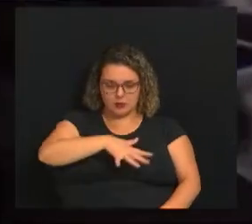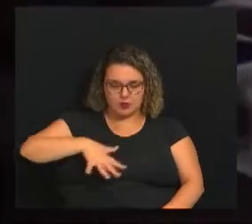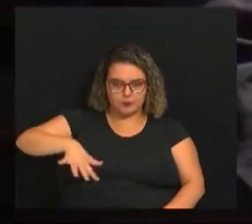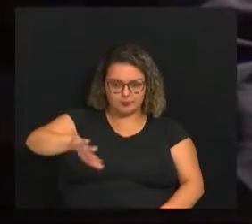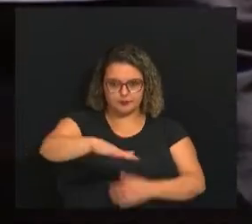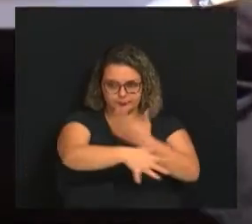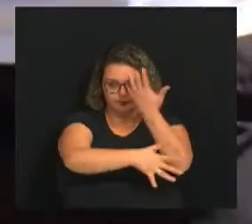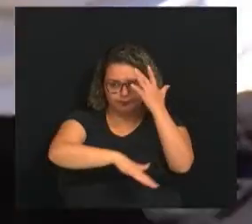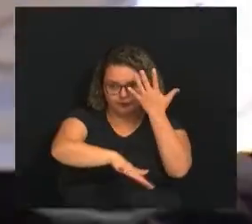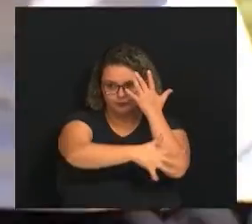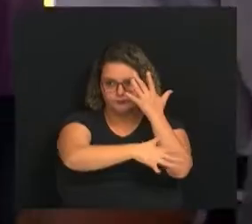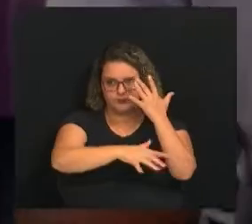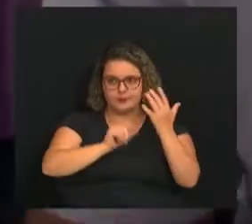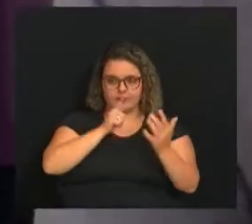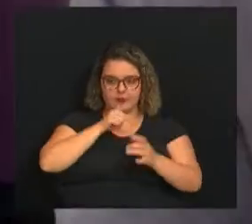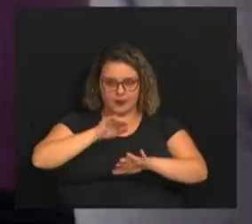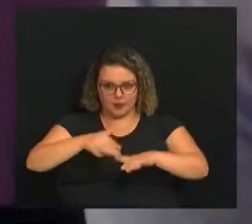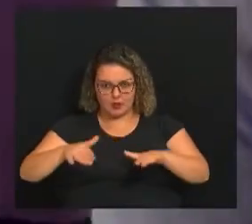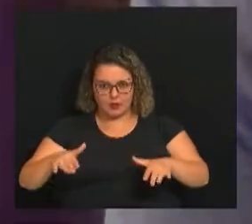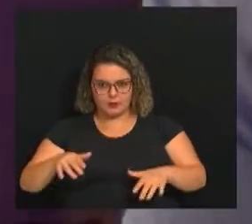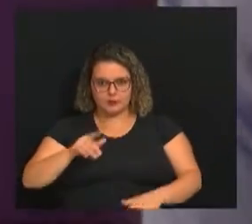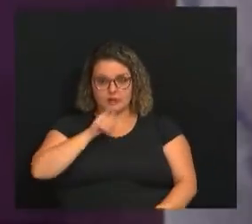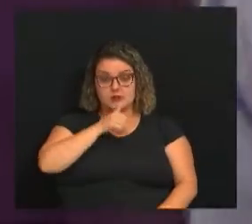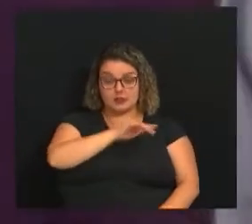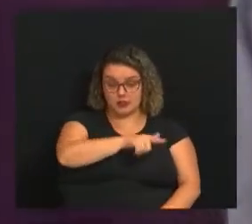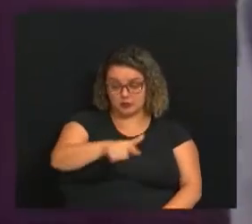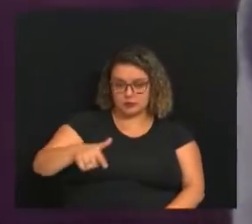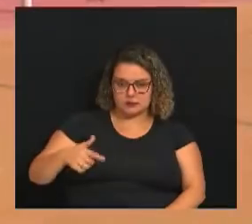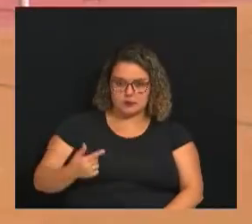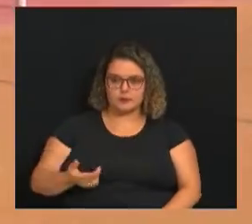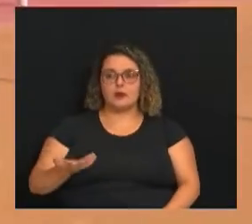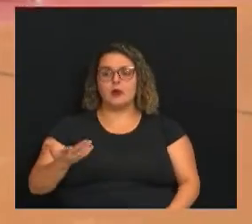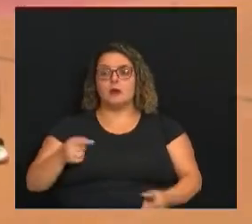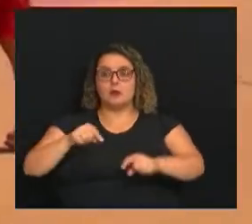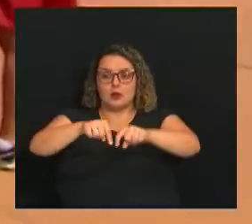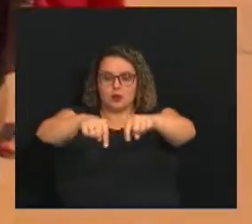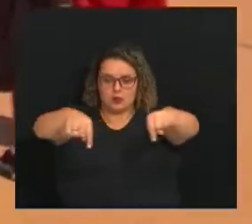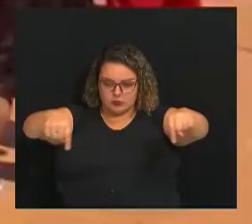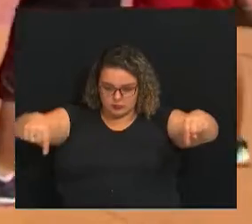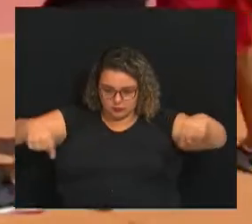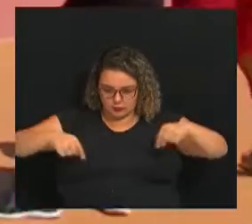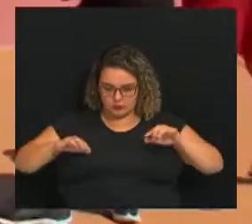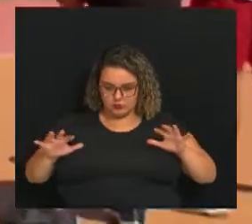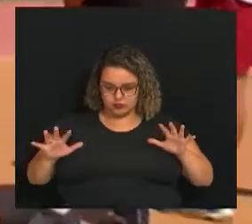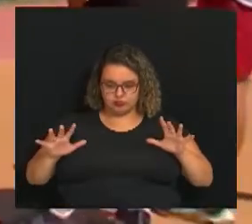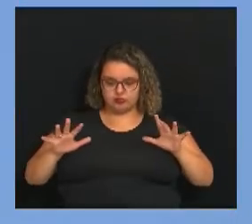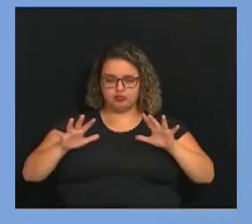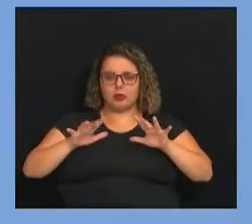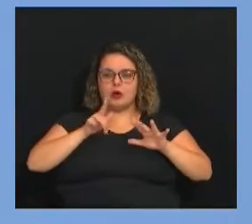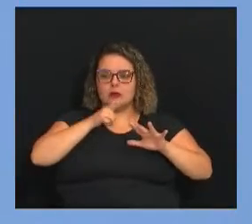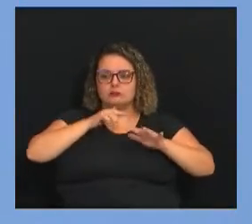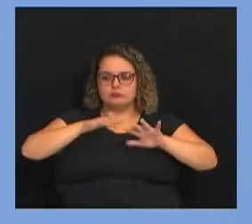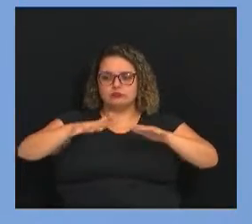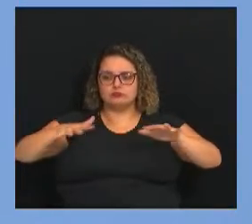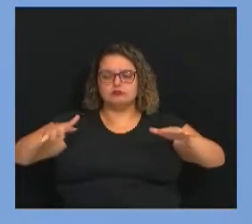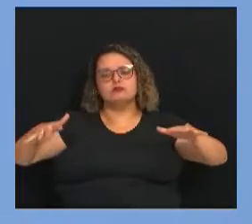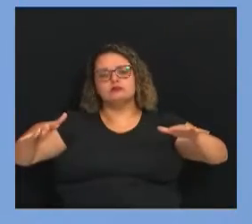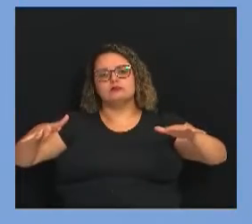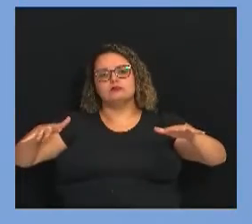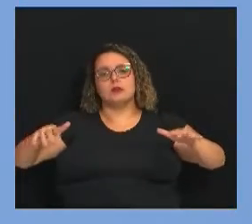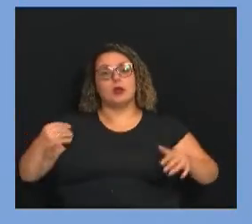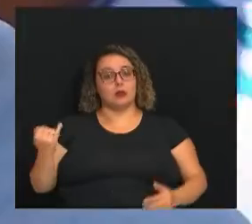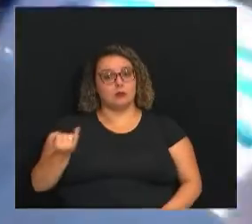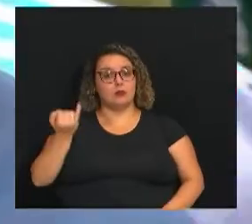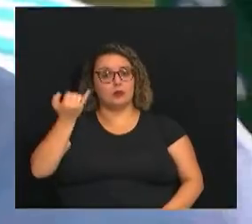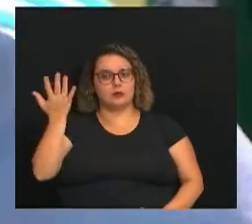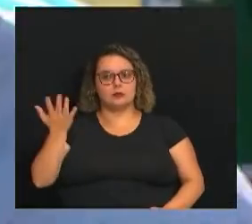tem uma pista de skate, para a construção de um reservatório da Sanasa. A questão hídrica e abastecimento de água é muito importante,